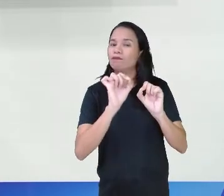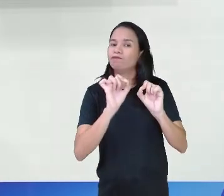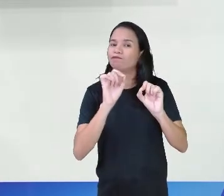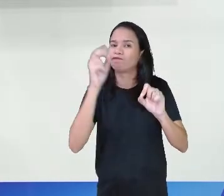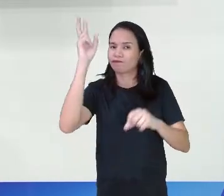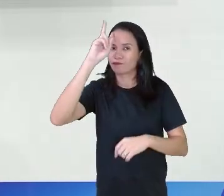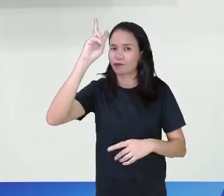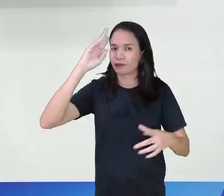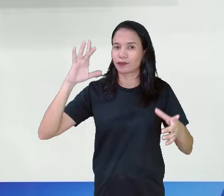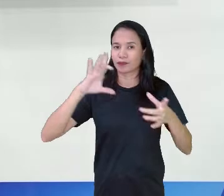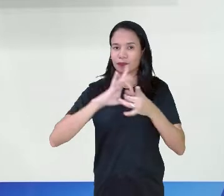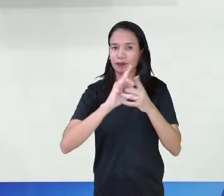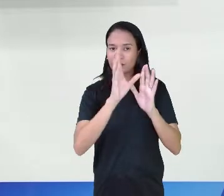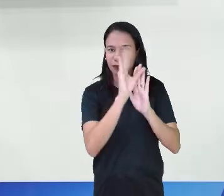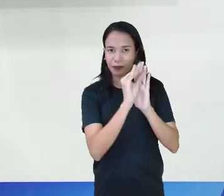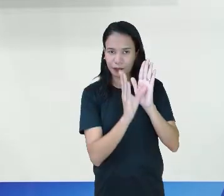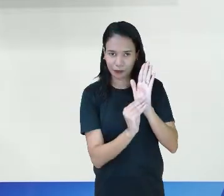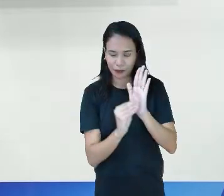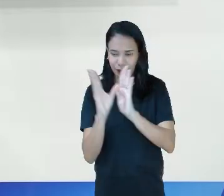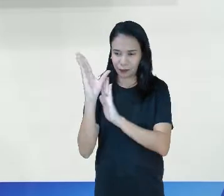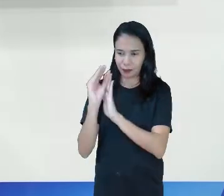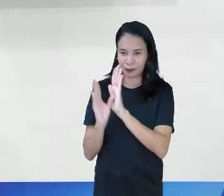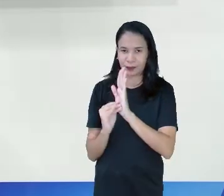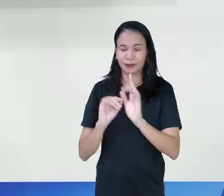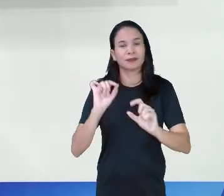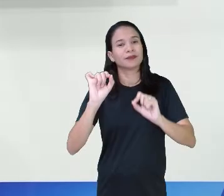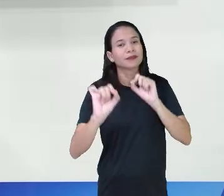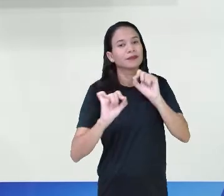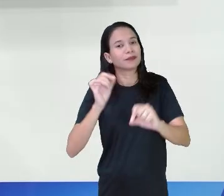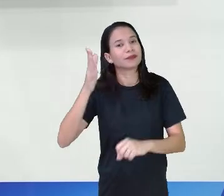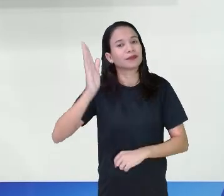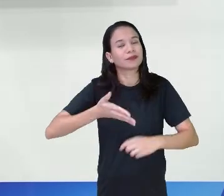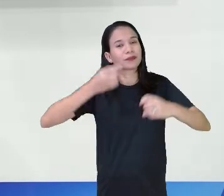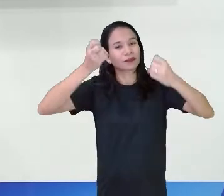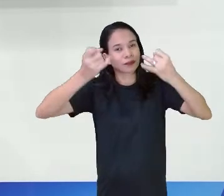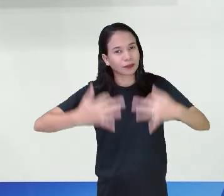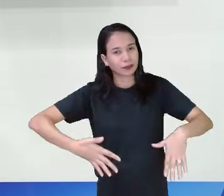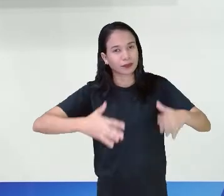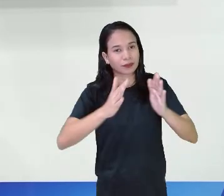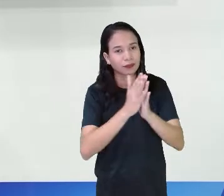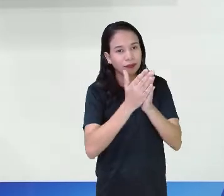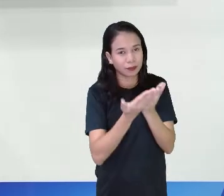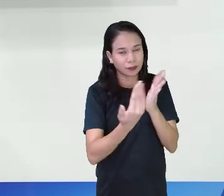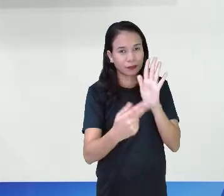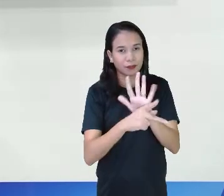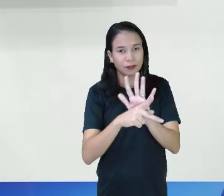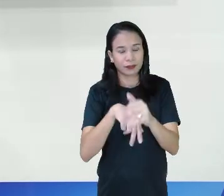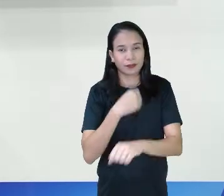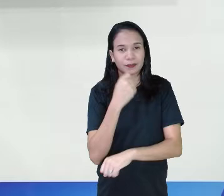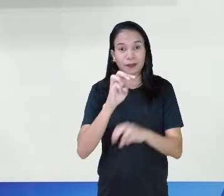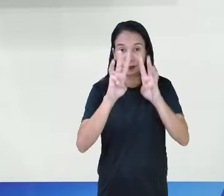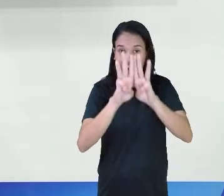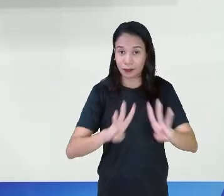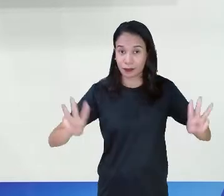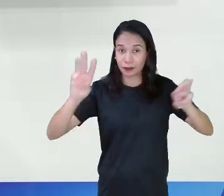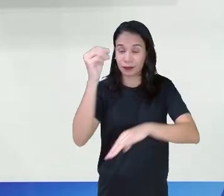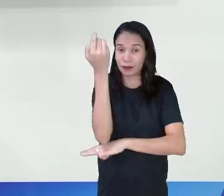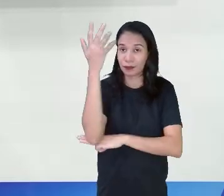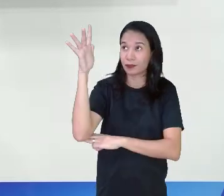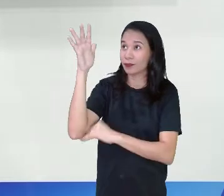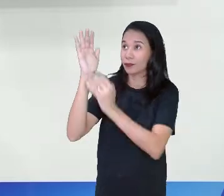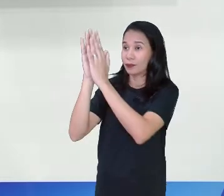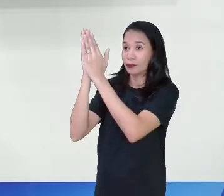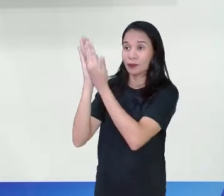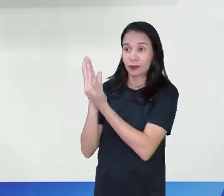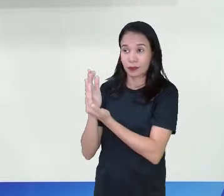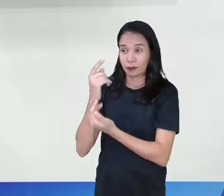com o nosso conteúdo de hoje, né? Já disse a vocês, este livro está lá na árvore de livro. O nome do livro é Era Uma Vez